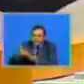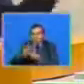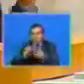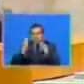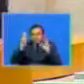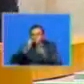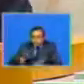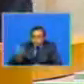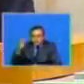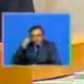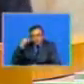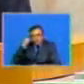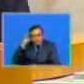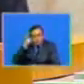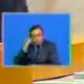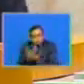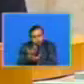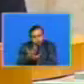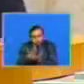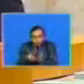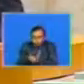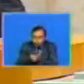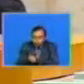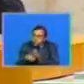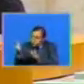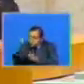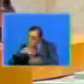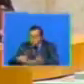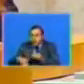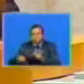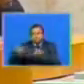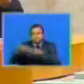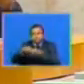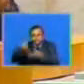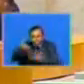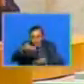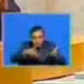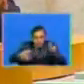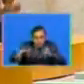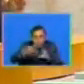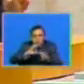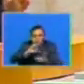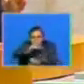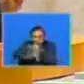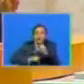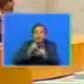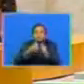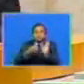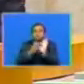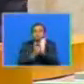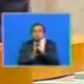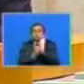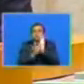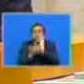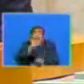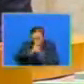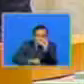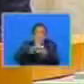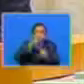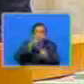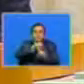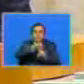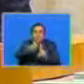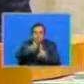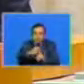com a universidade, com a academia e com os institutos de pesquisa, para de fato ser transformadora da sociedade.